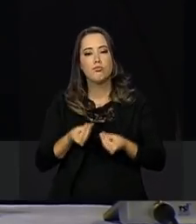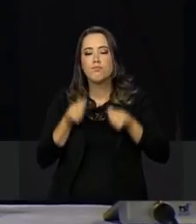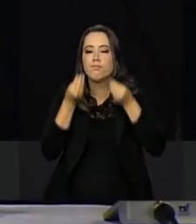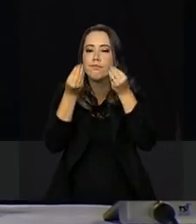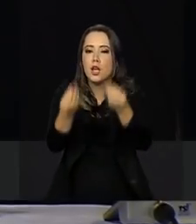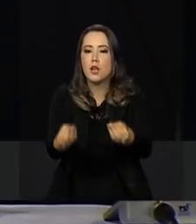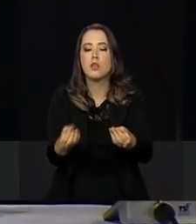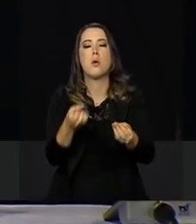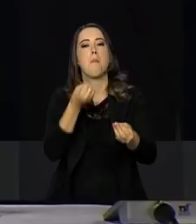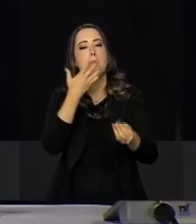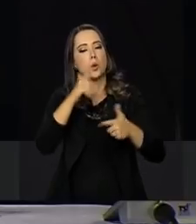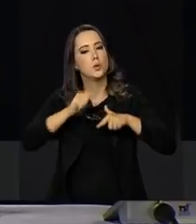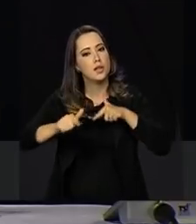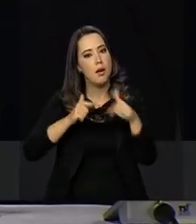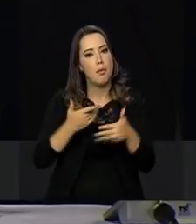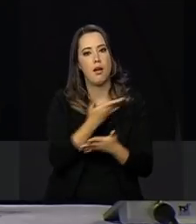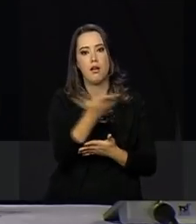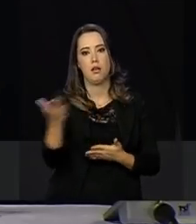além